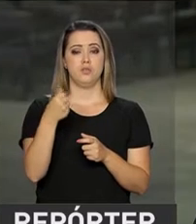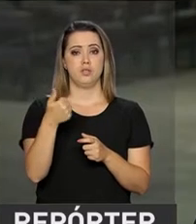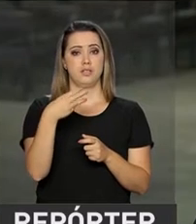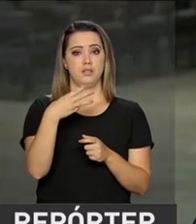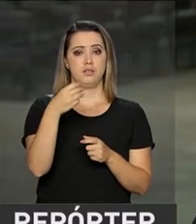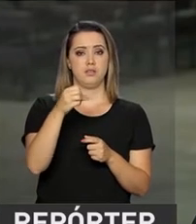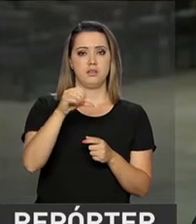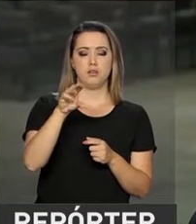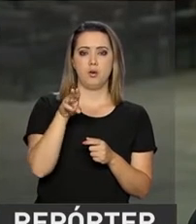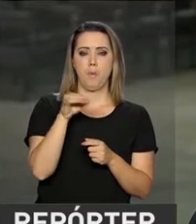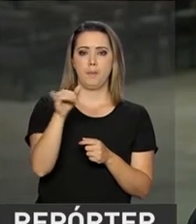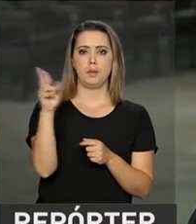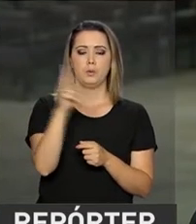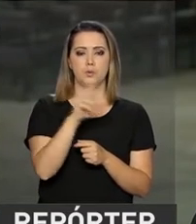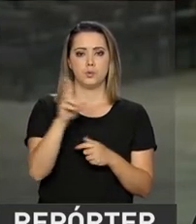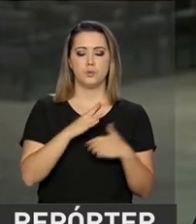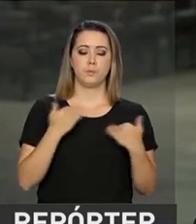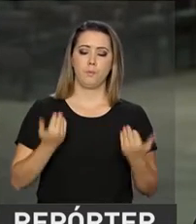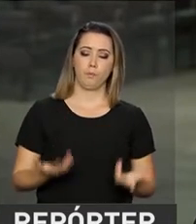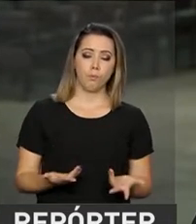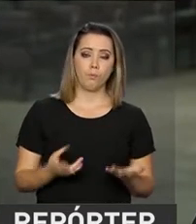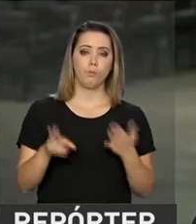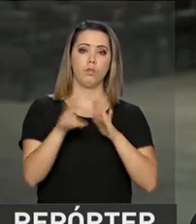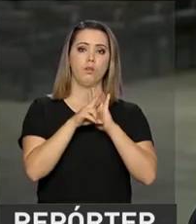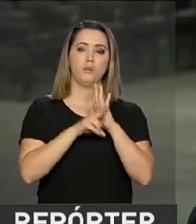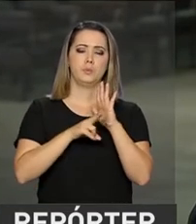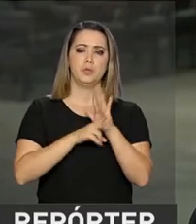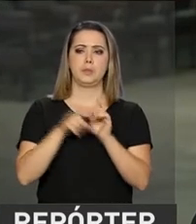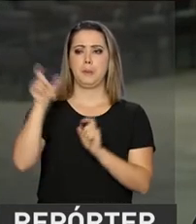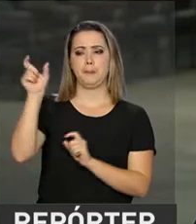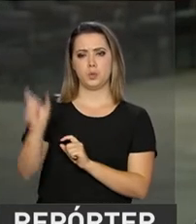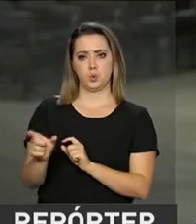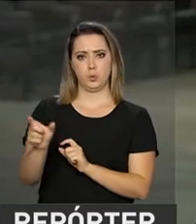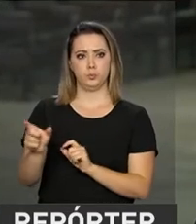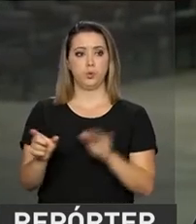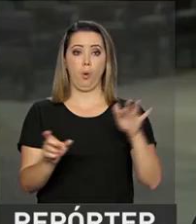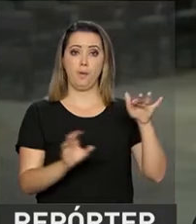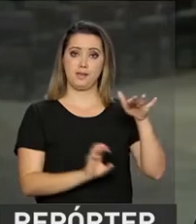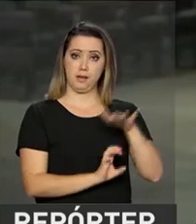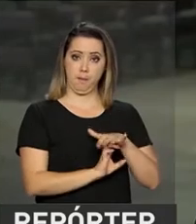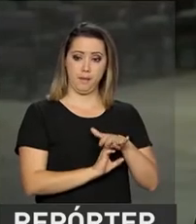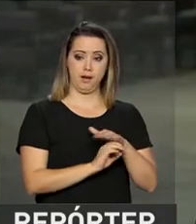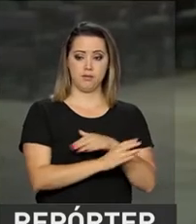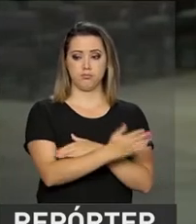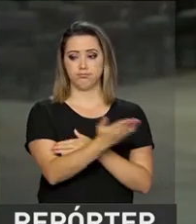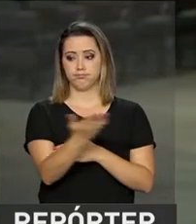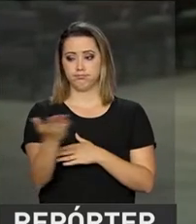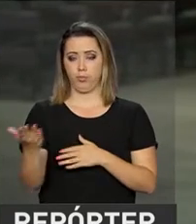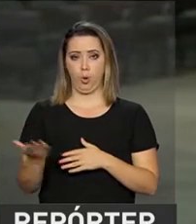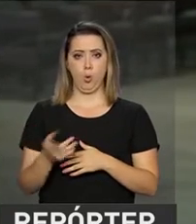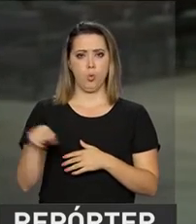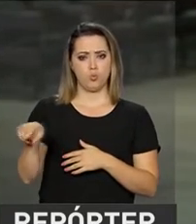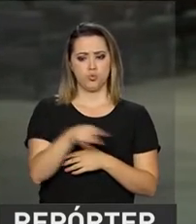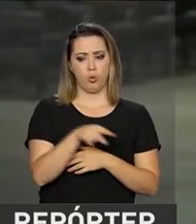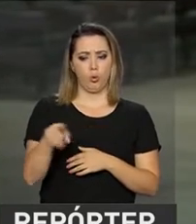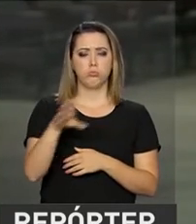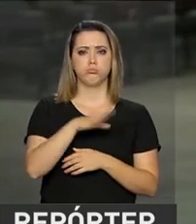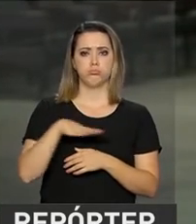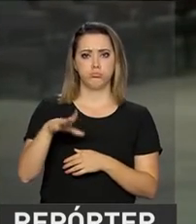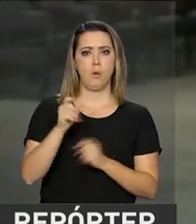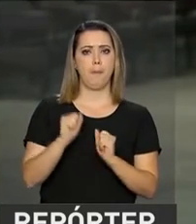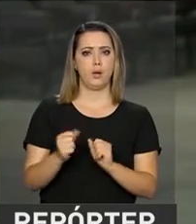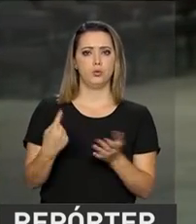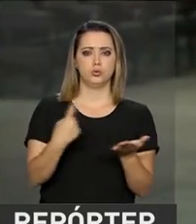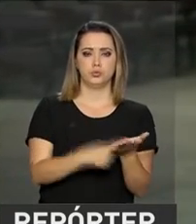bilhões de reais pelas regras do programa pessoas físicas e jurídicas ou seja empresas podem aderir ao programa